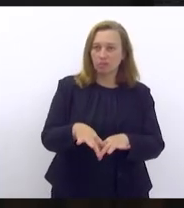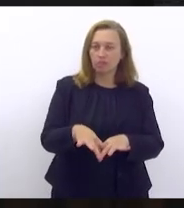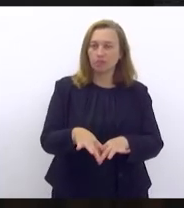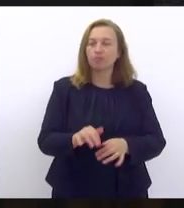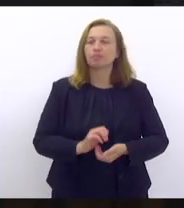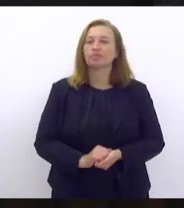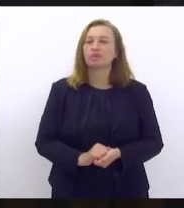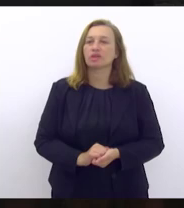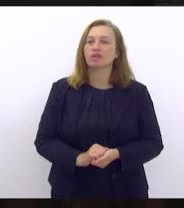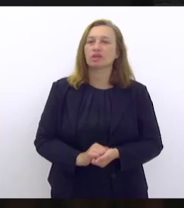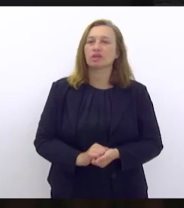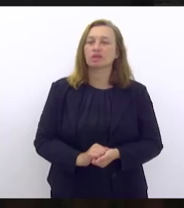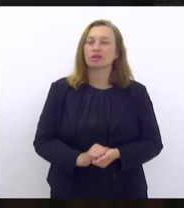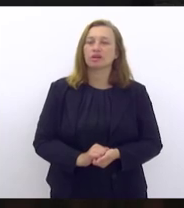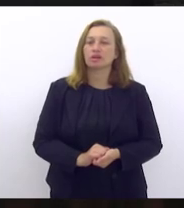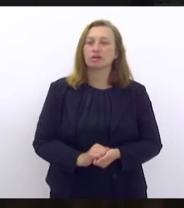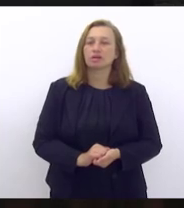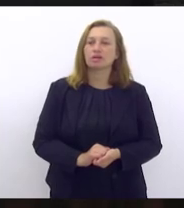discussão,